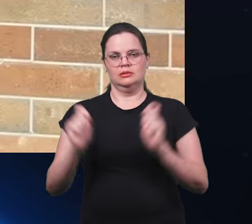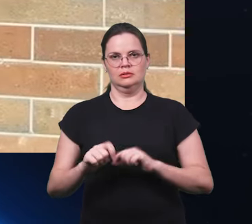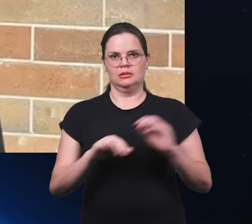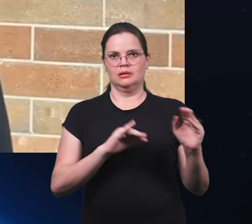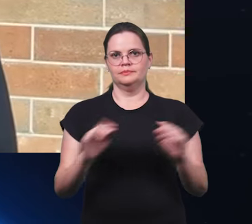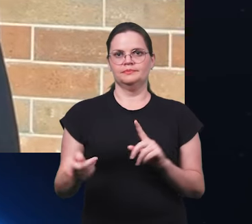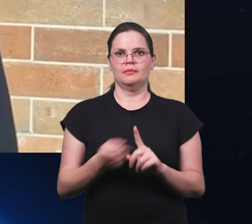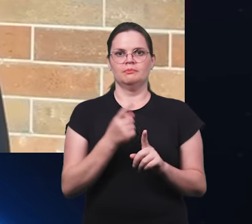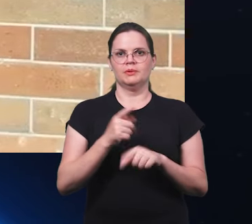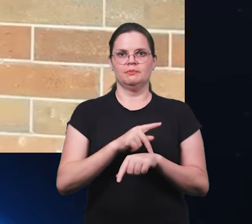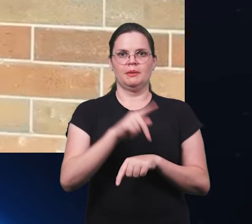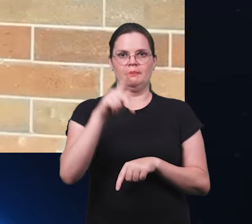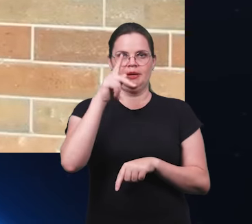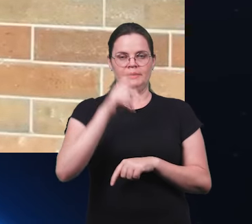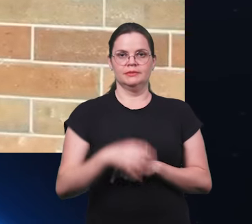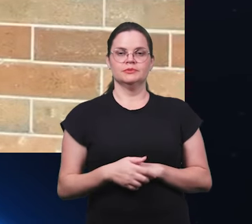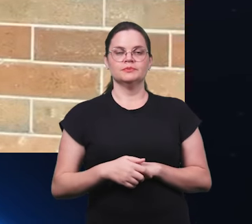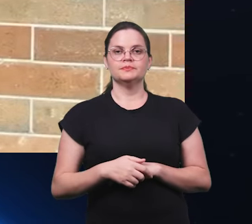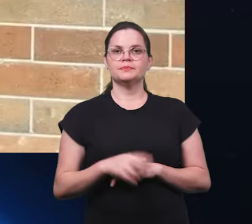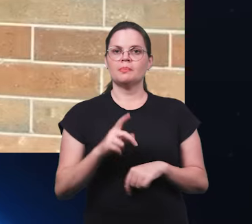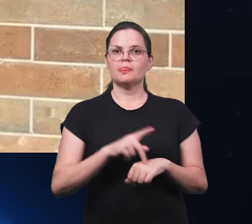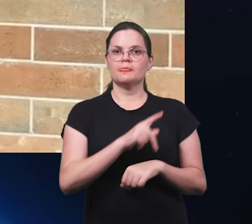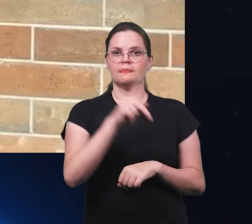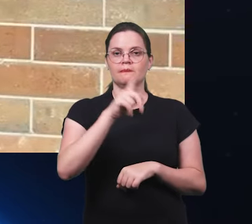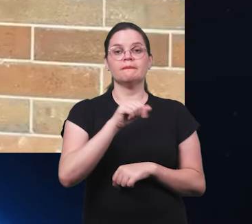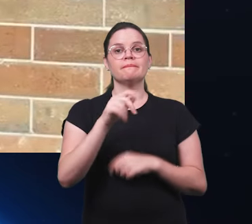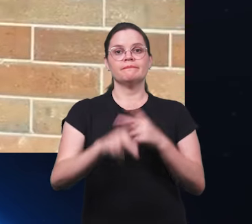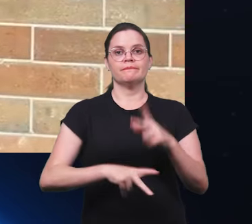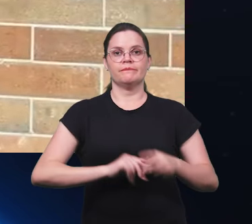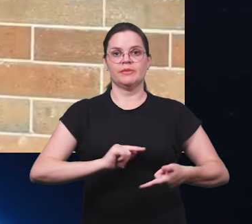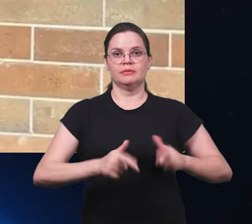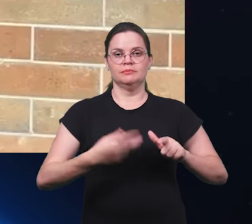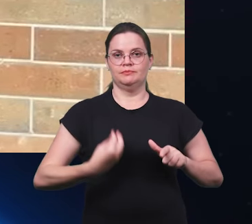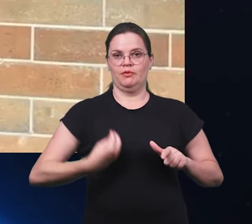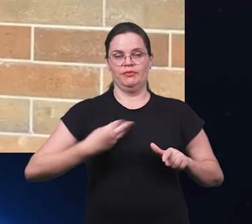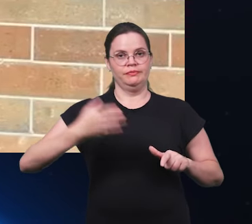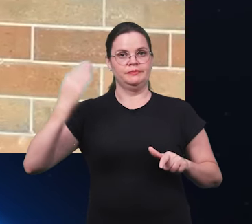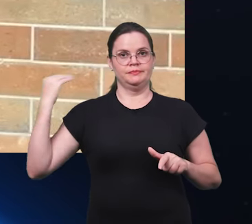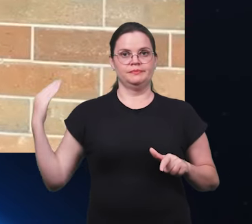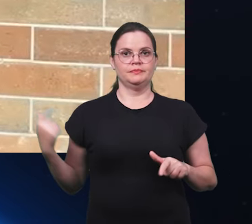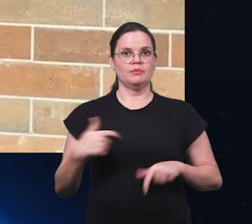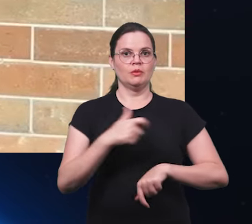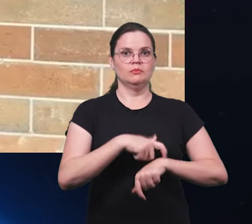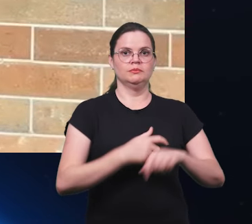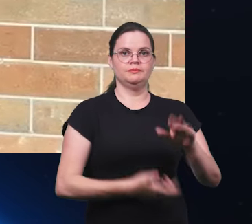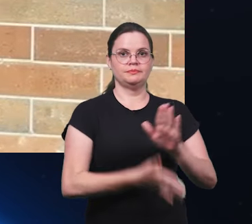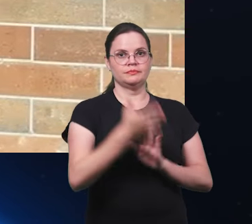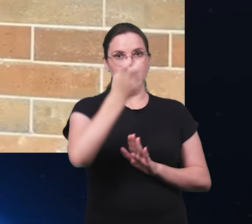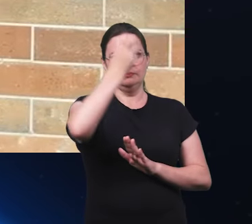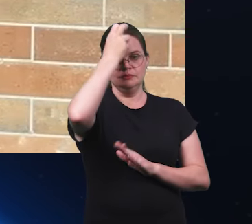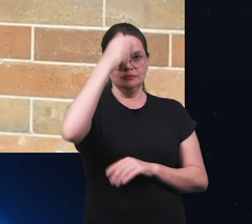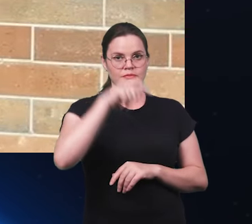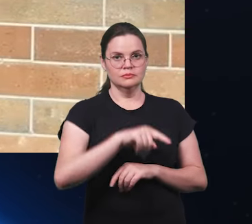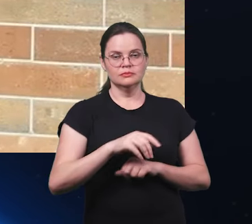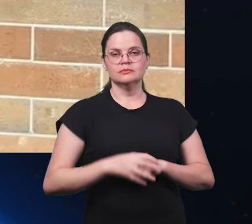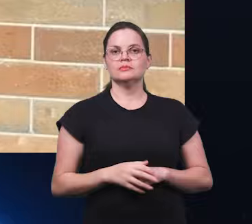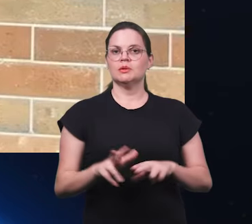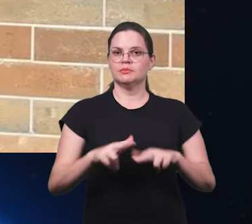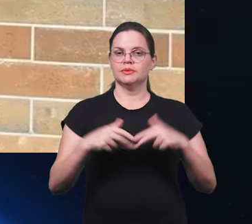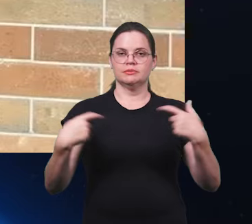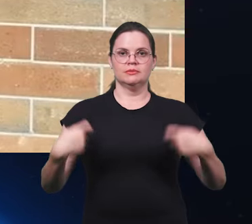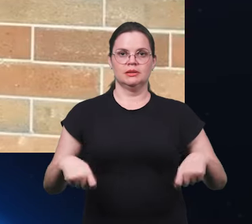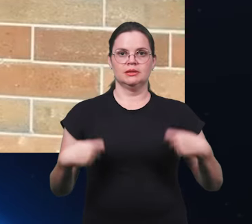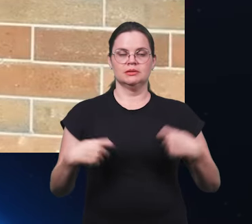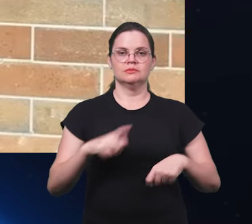era a festa da Páscoa, uma festa na qual Israel comemorava a saída do Egito. Para isso,